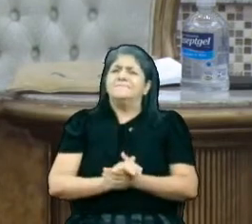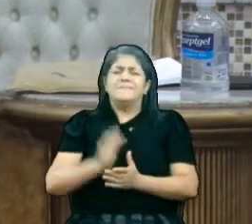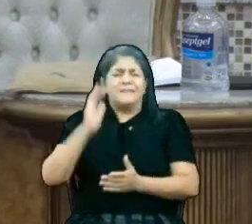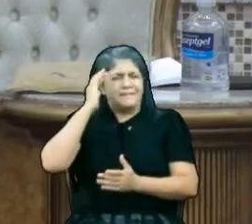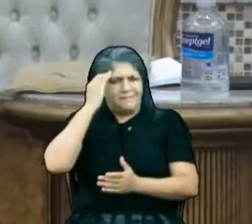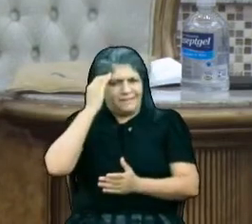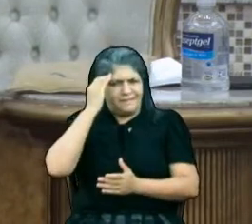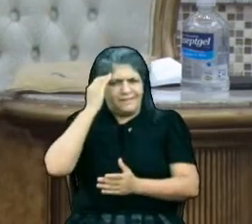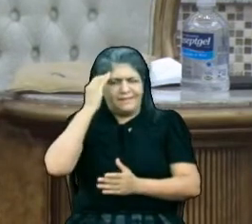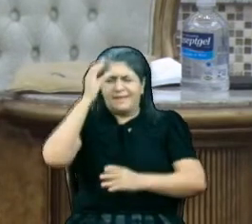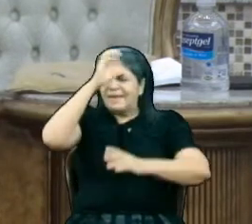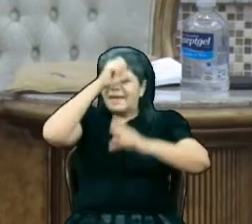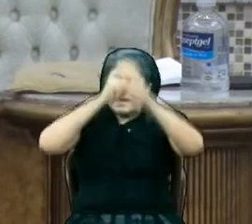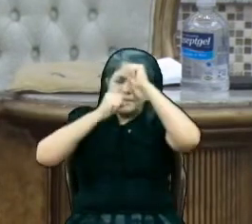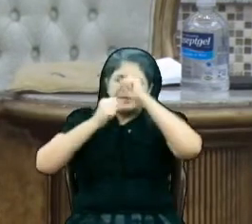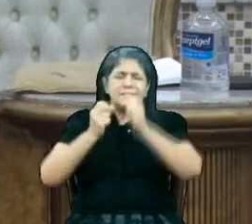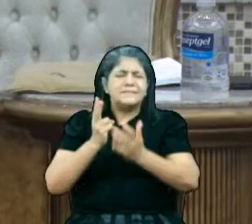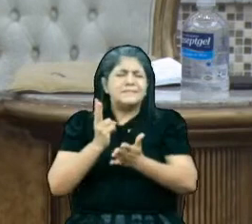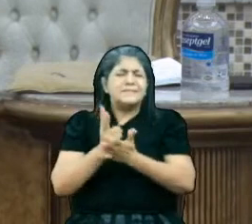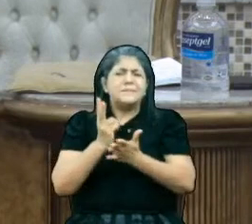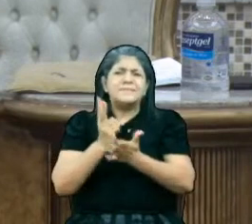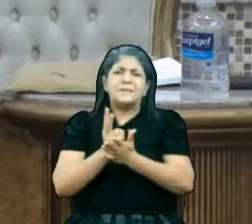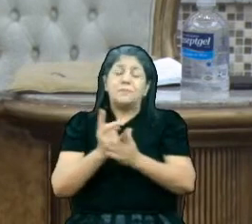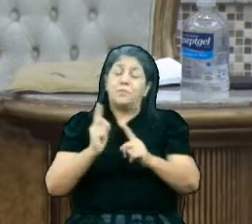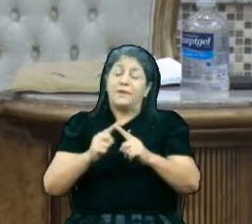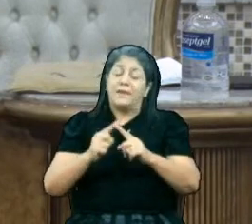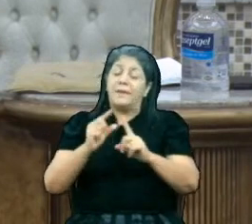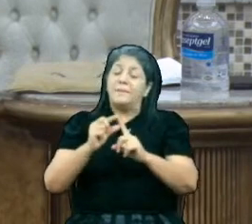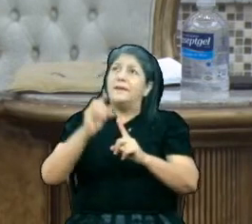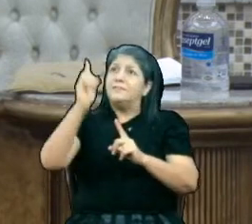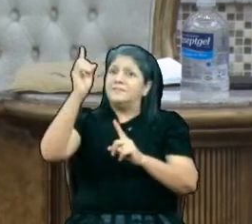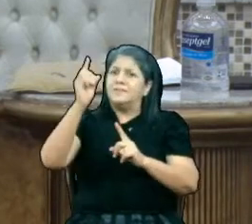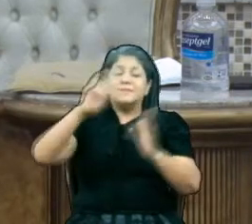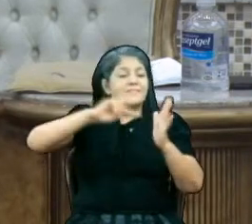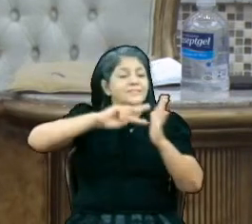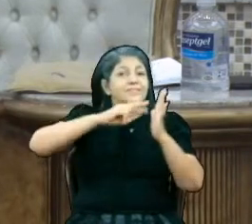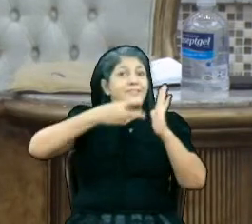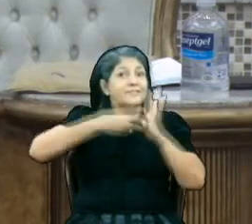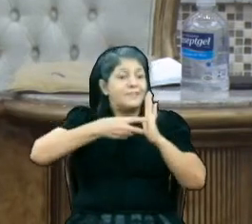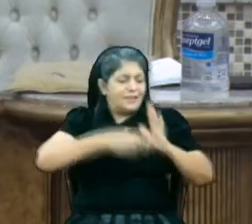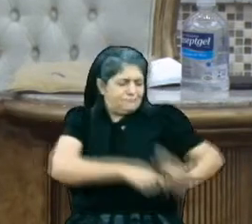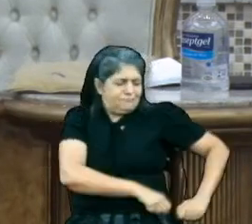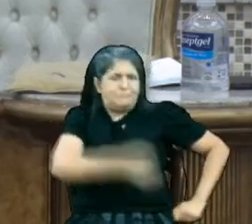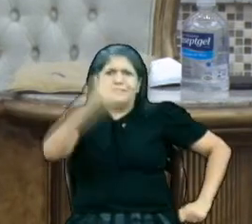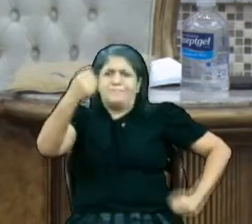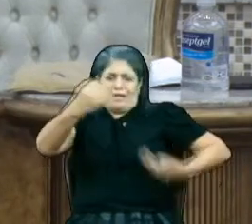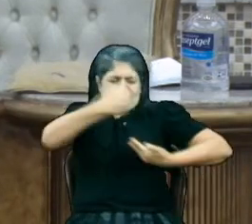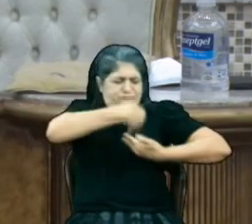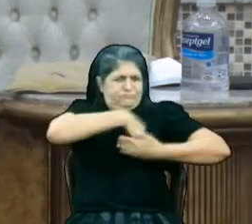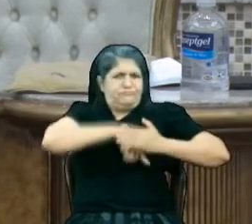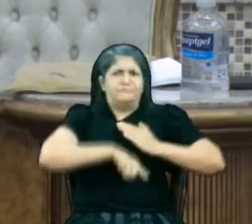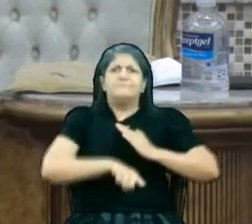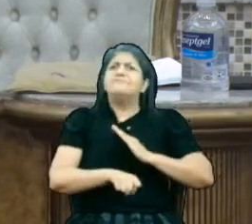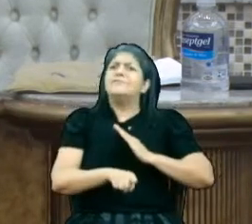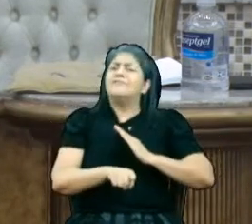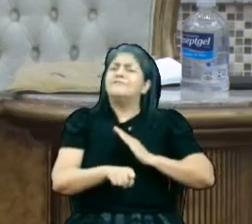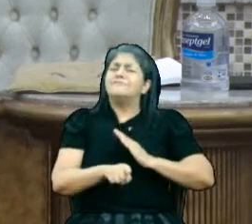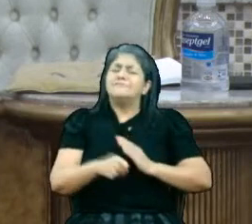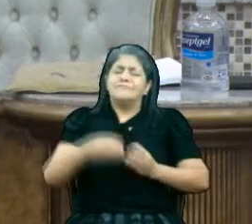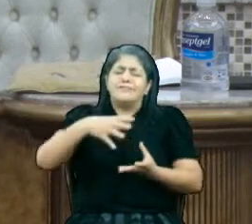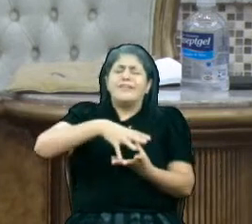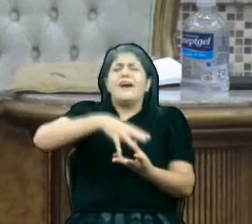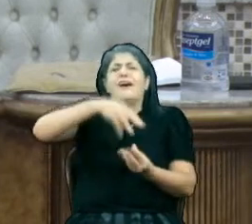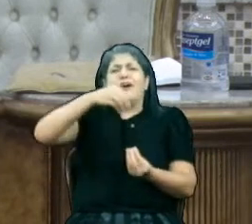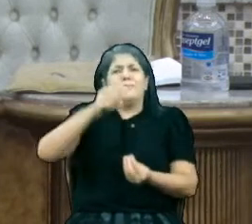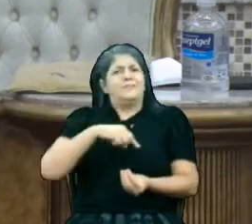sabendo que é uma espada viva poderosa e ela penetra nossa alma e este